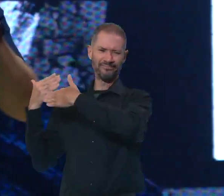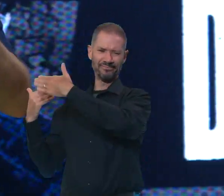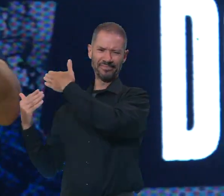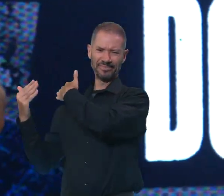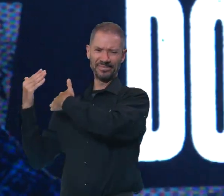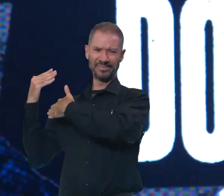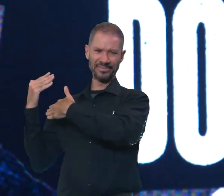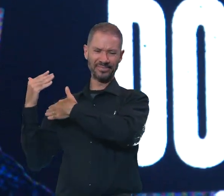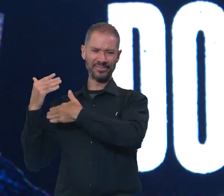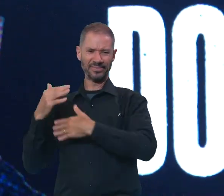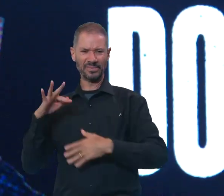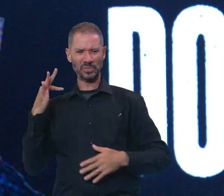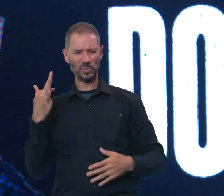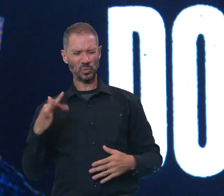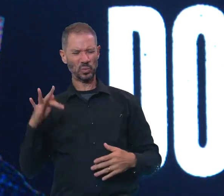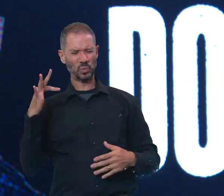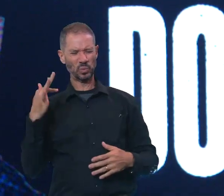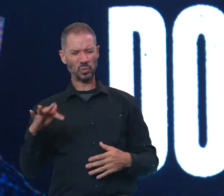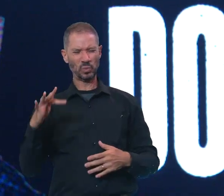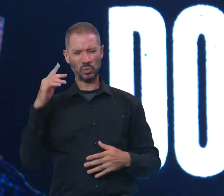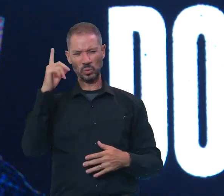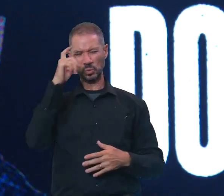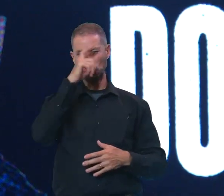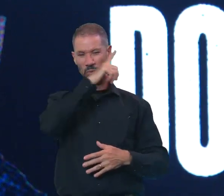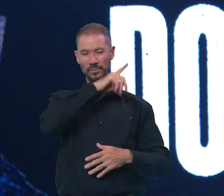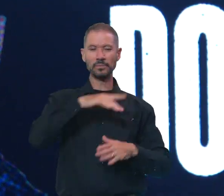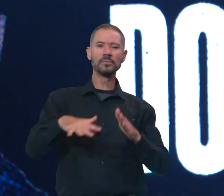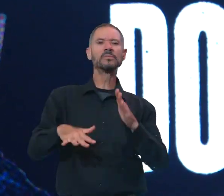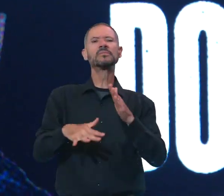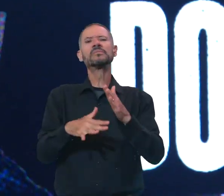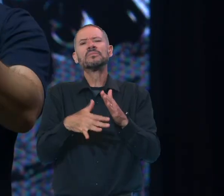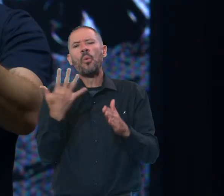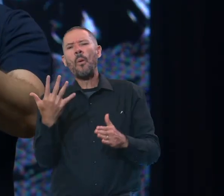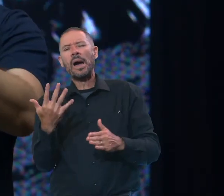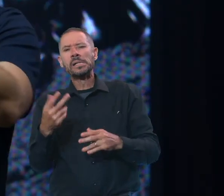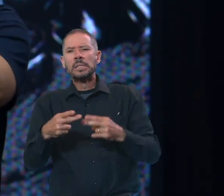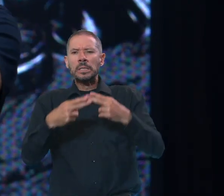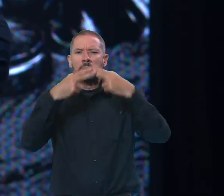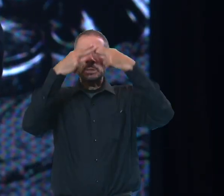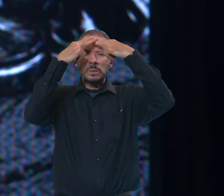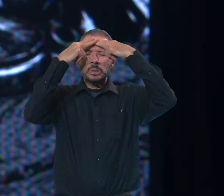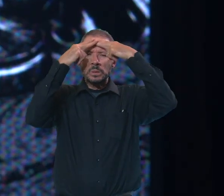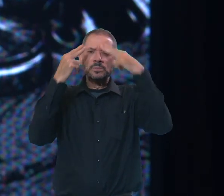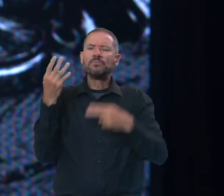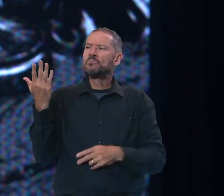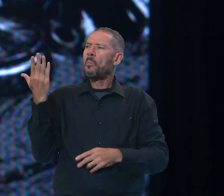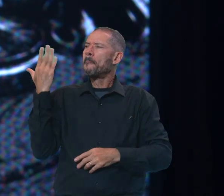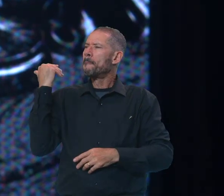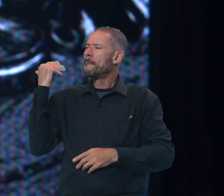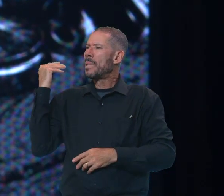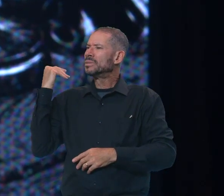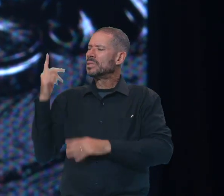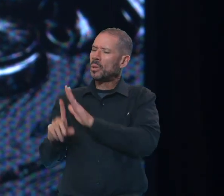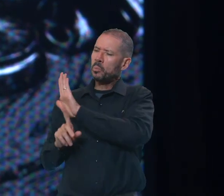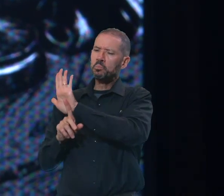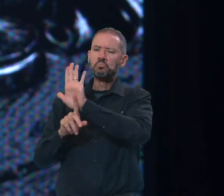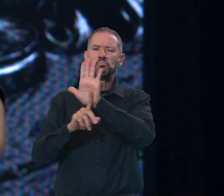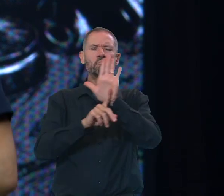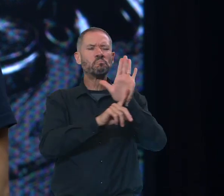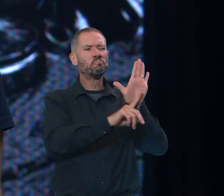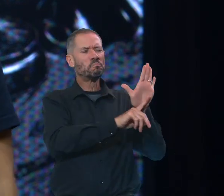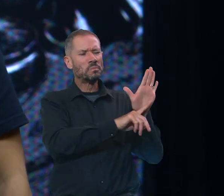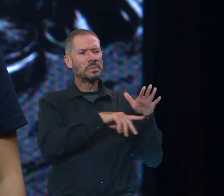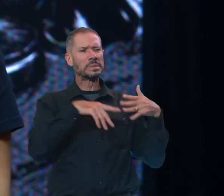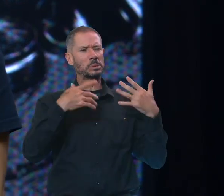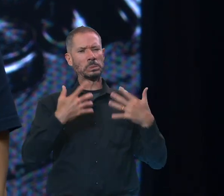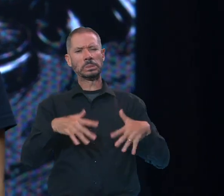doía muito. Quais são as áreas do teu passado que, se forem expostas, talvez tragam grandes perdas para